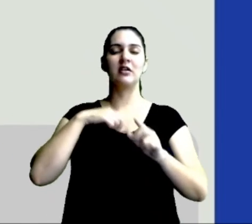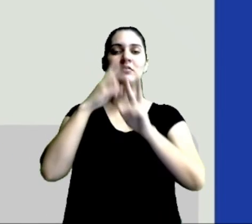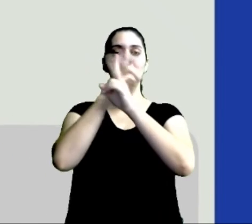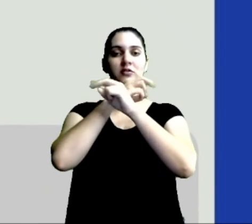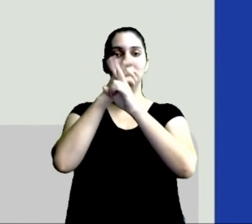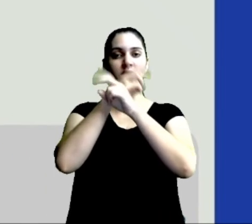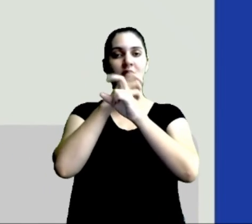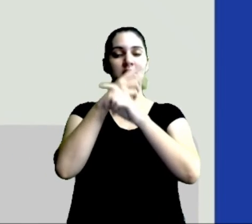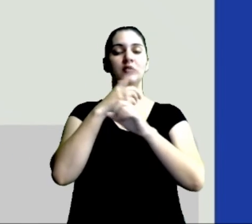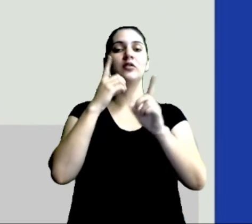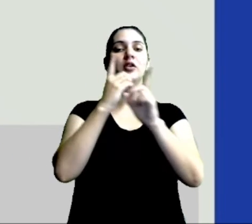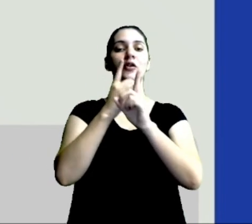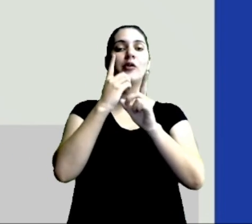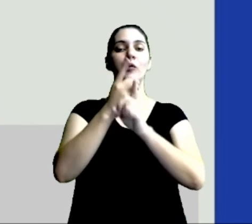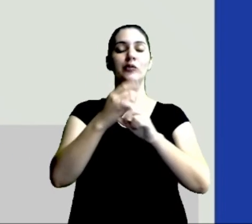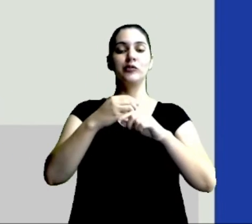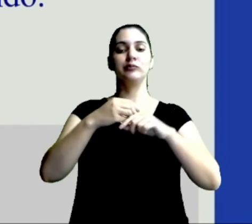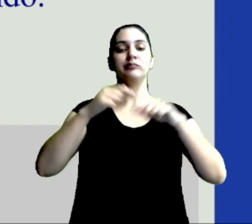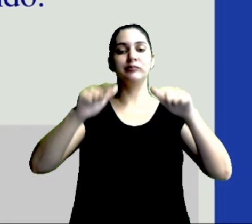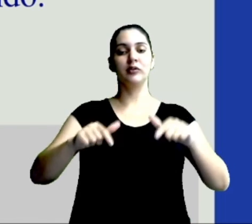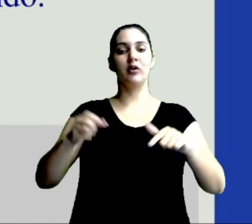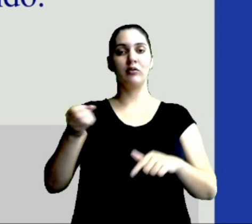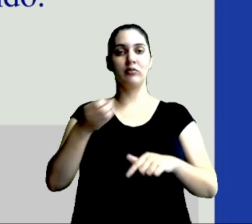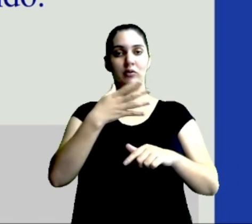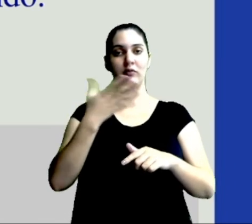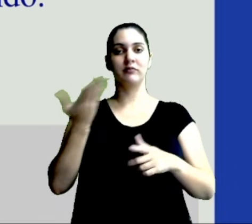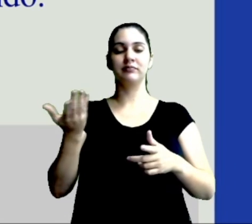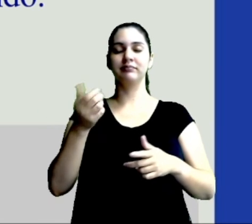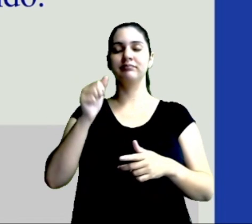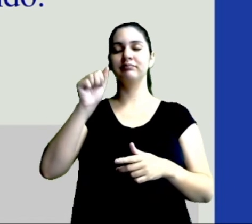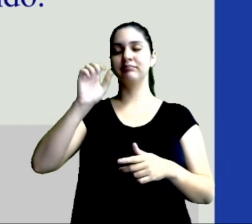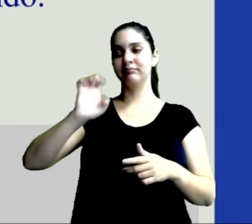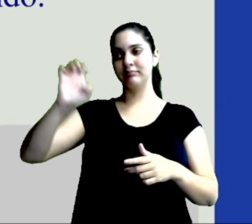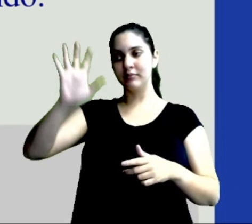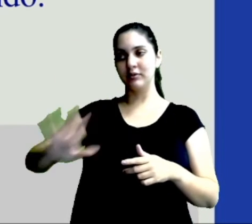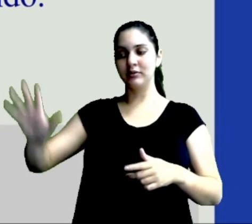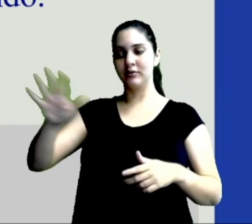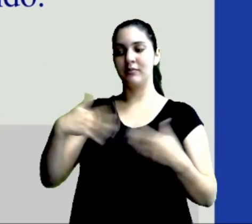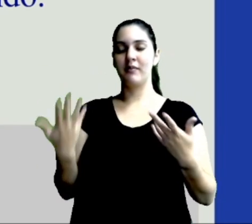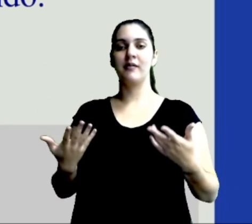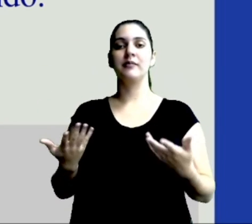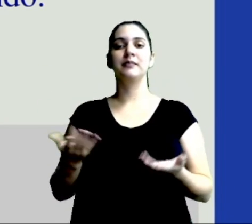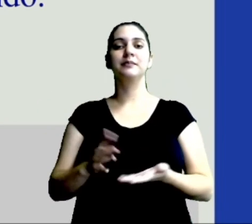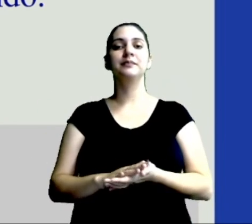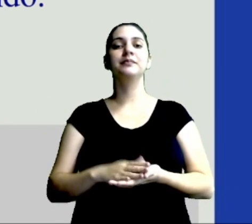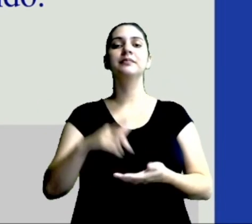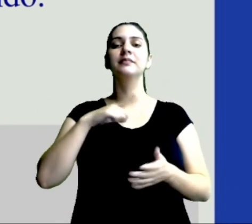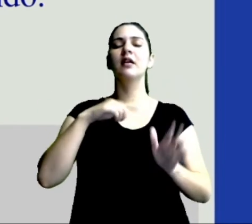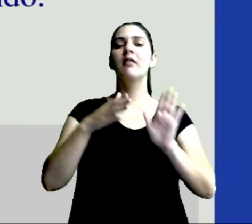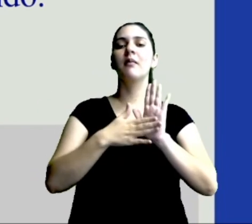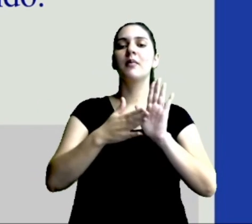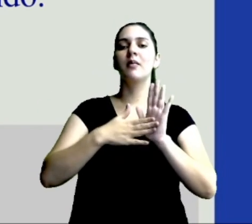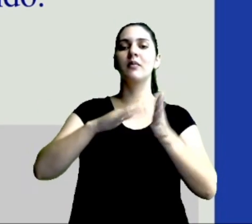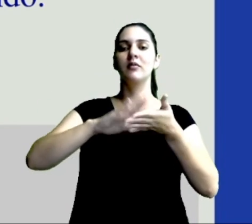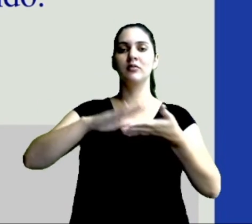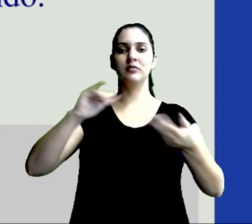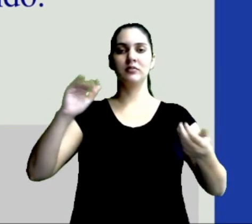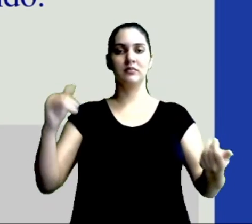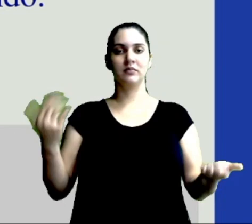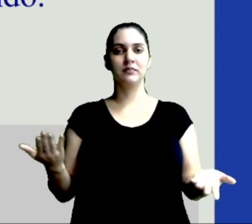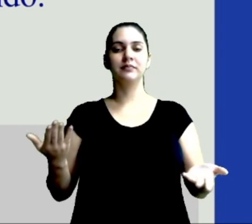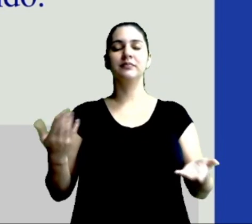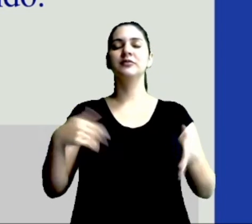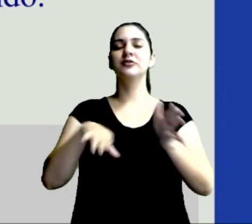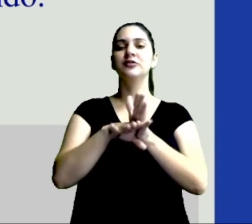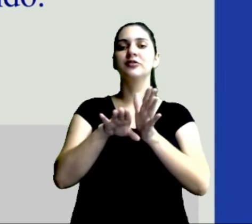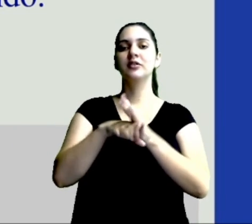grata surpresa, encontrou um continente novo para os europeus, a América. A proposta espanhola era o ciclo ocidental das navegações, chegar